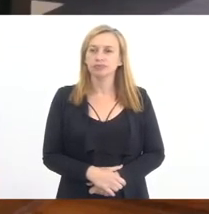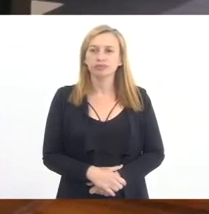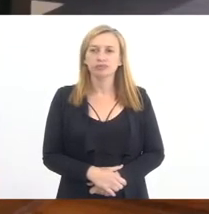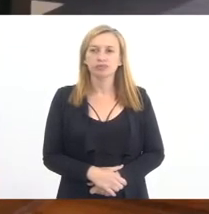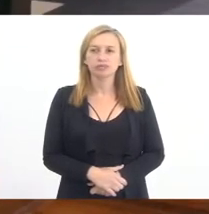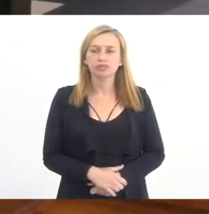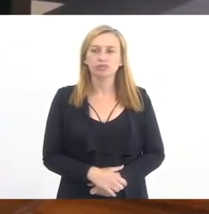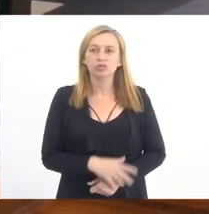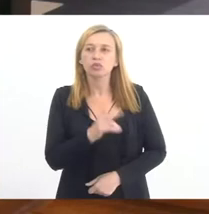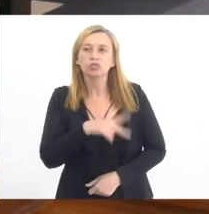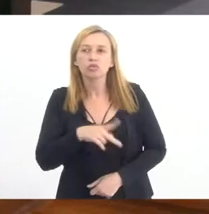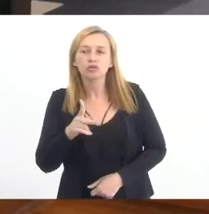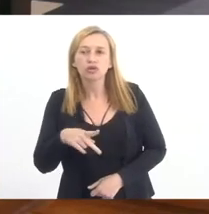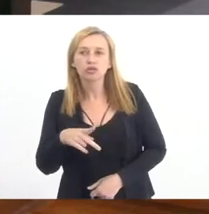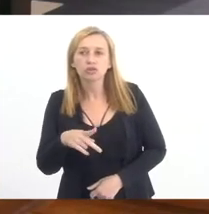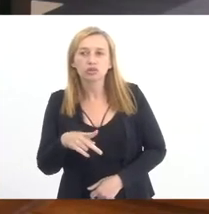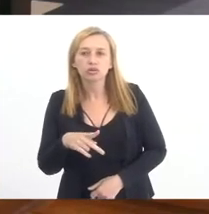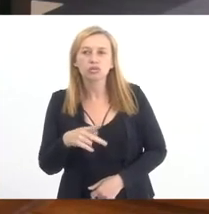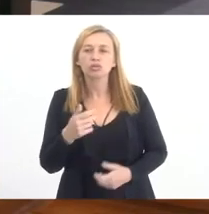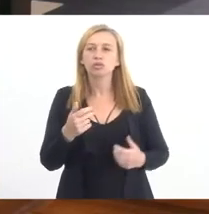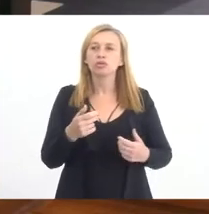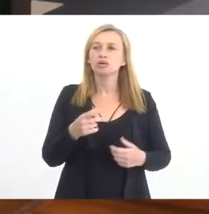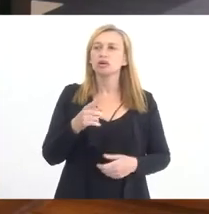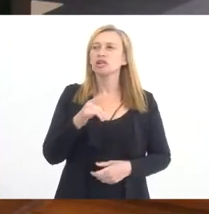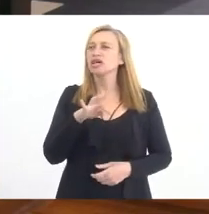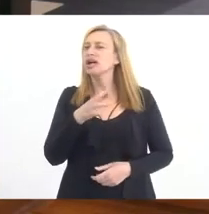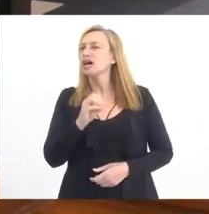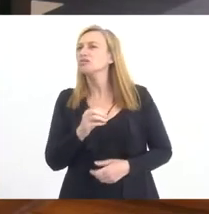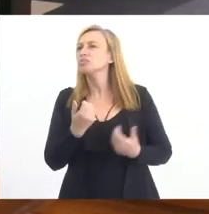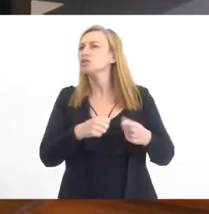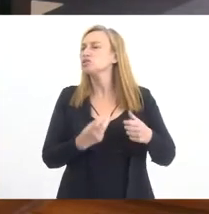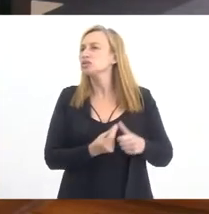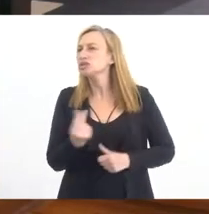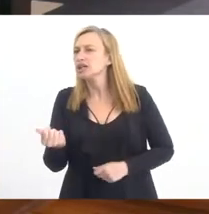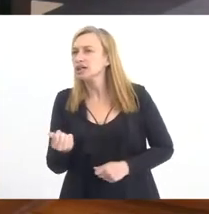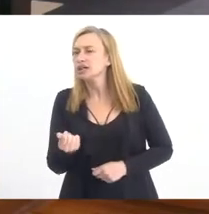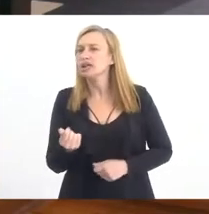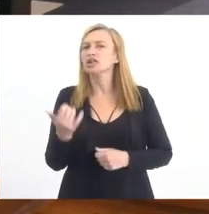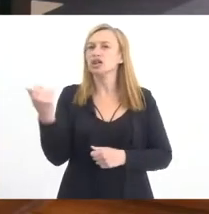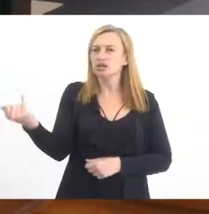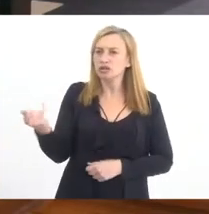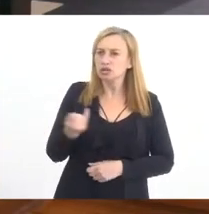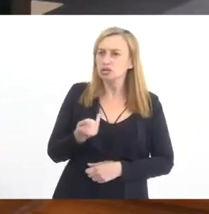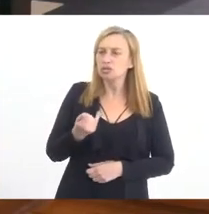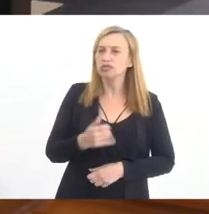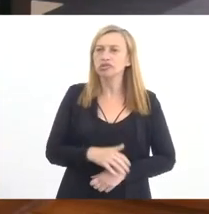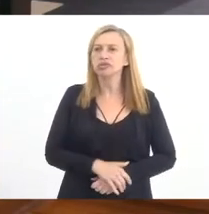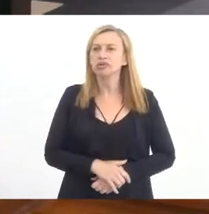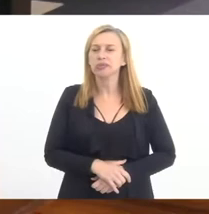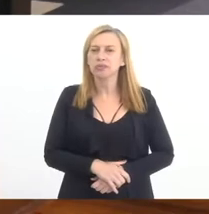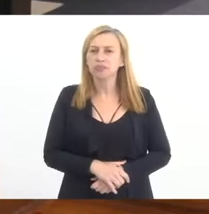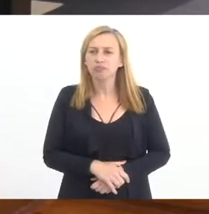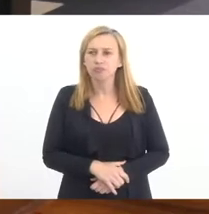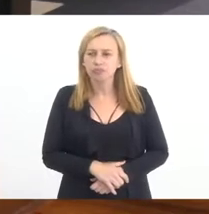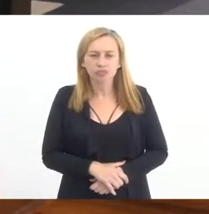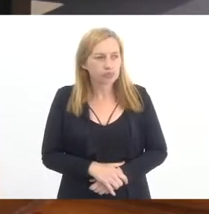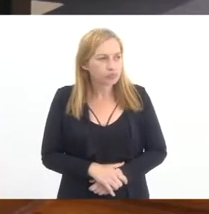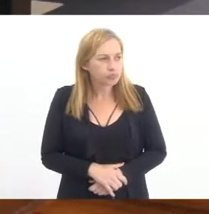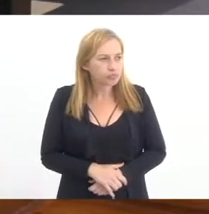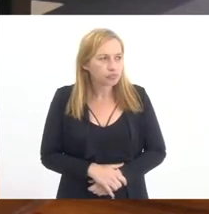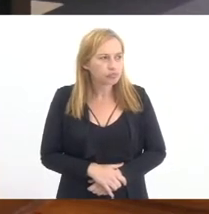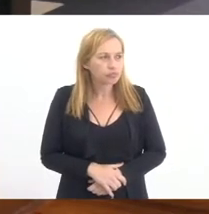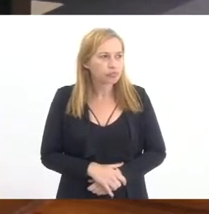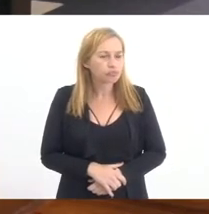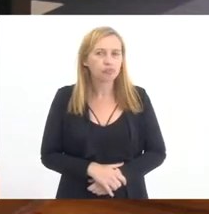O professor Ricardo Lodi teve que se retirar, me informou. Então, esse professor Mário Carneiro continua presente, continua. Professor Mário, peço